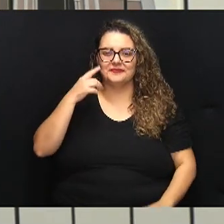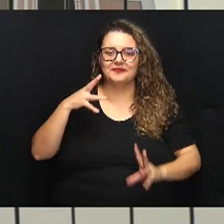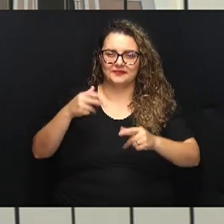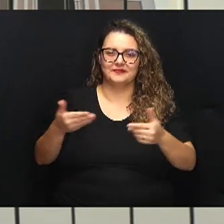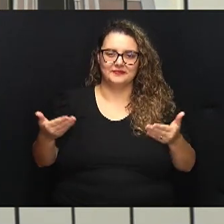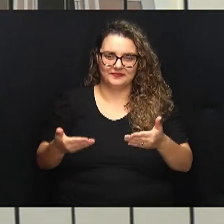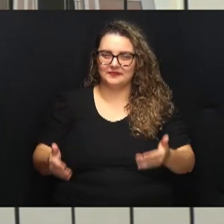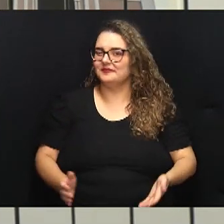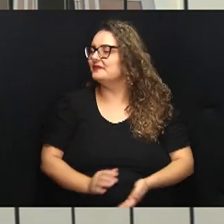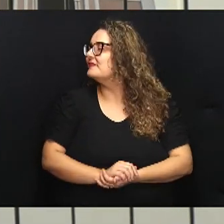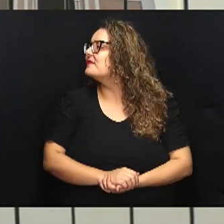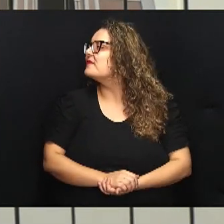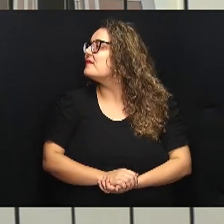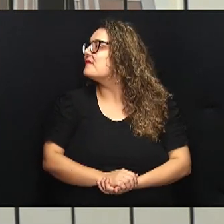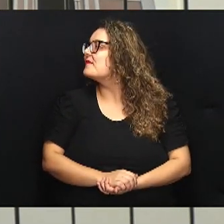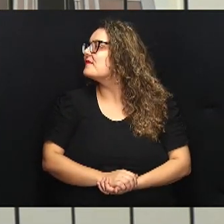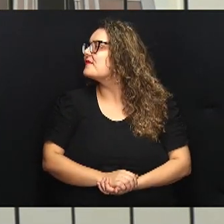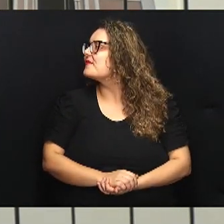partir de agora.